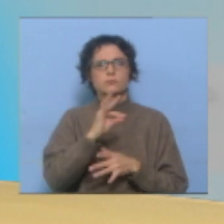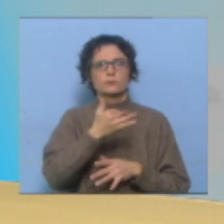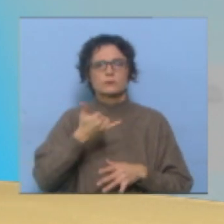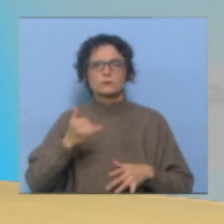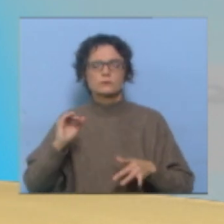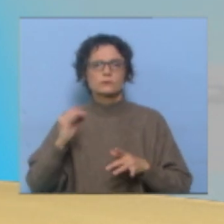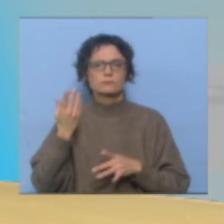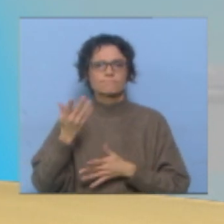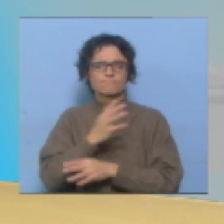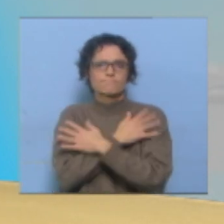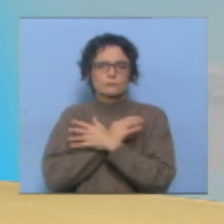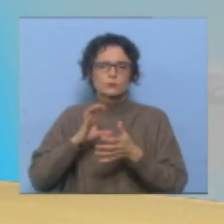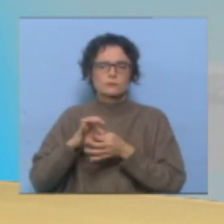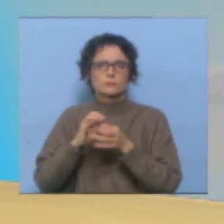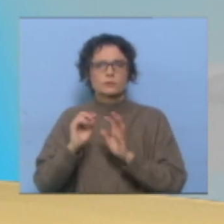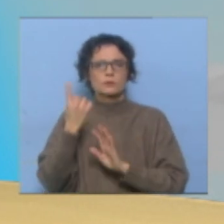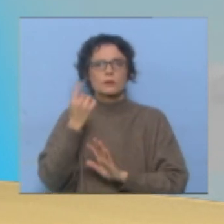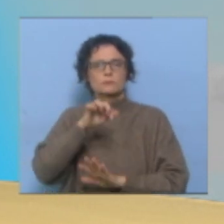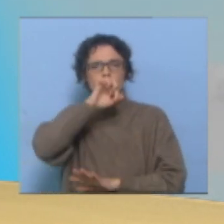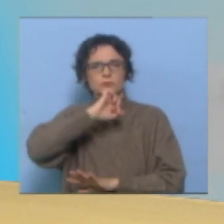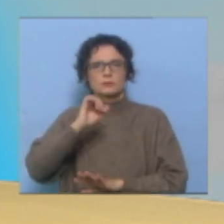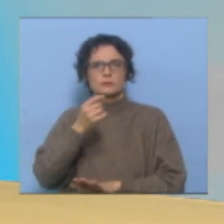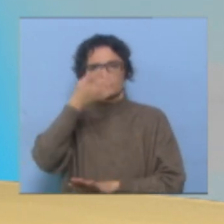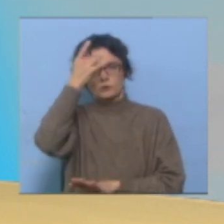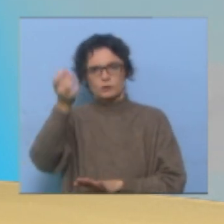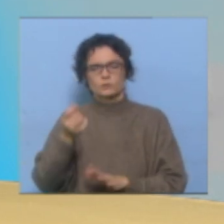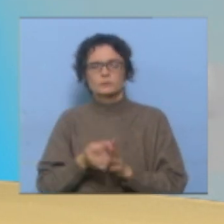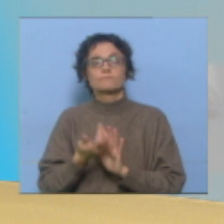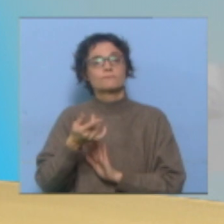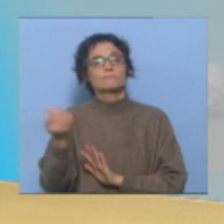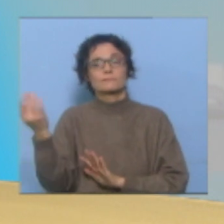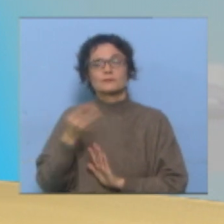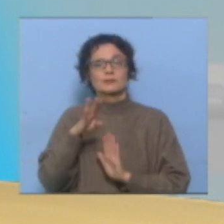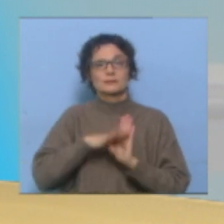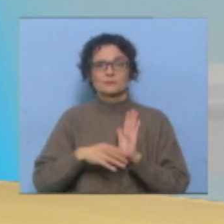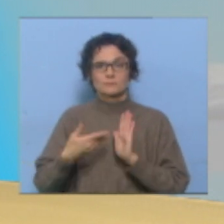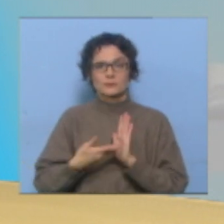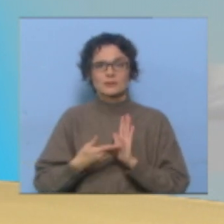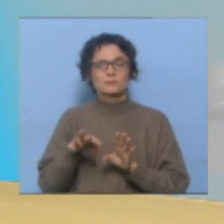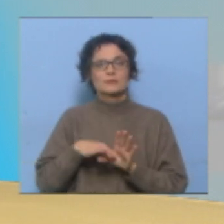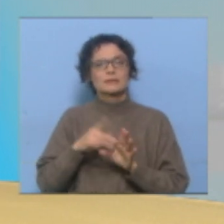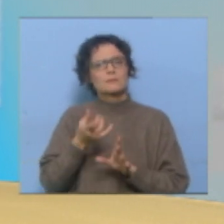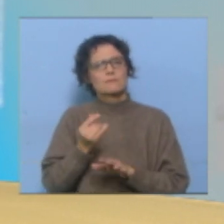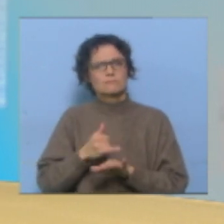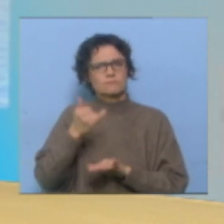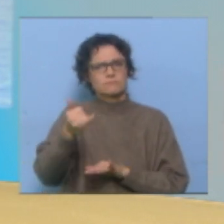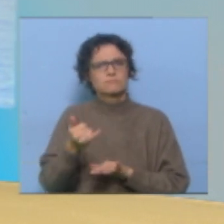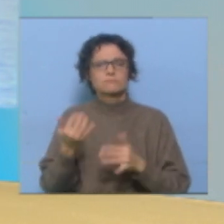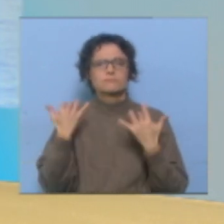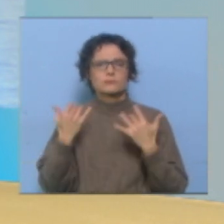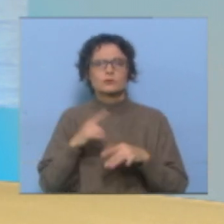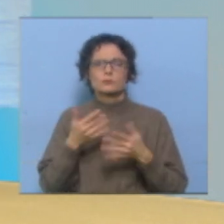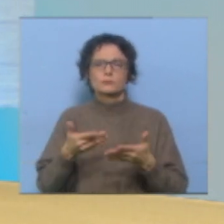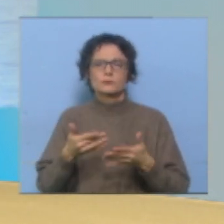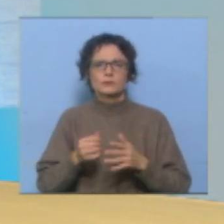Setúbal, Dom Manuel Martins. Eugénio Fonseca está hoje entre nós e vamos conversar sobre este livro dentro de instantes, logo após os temas